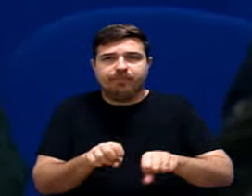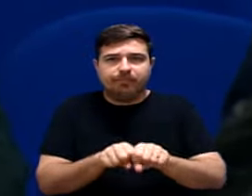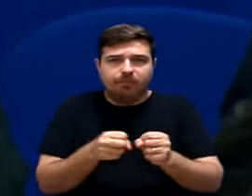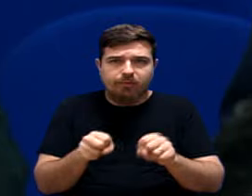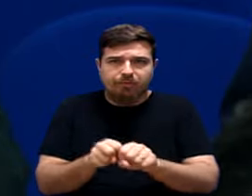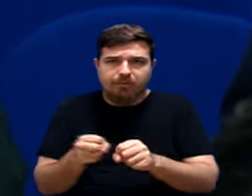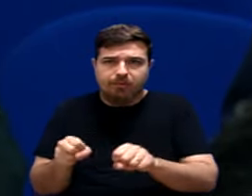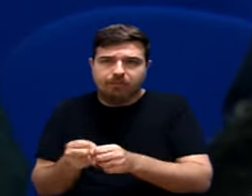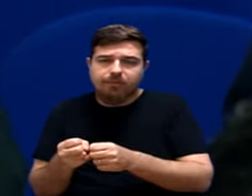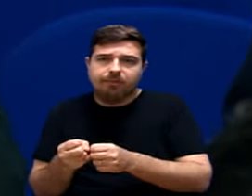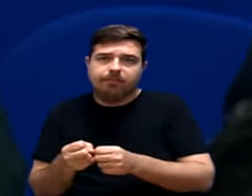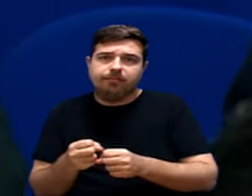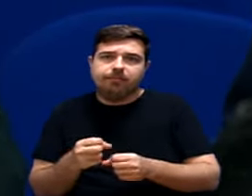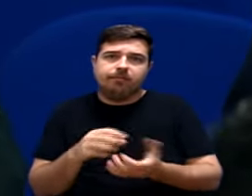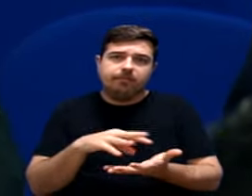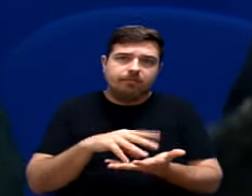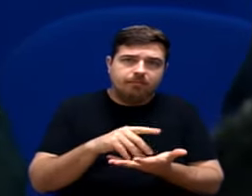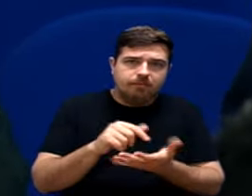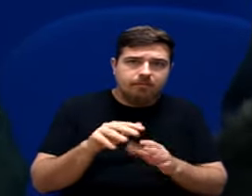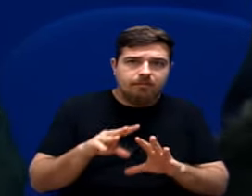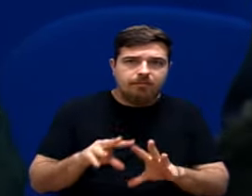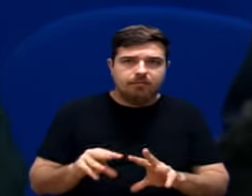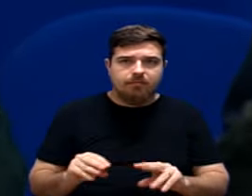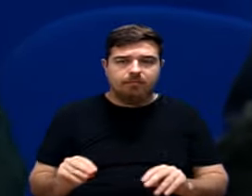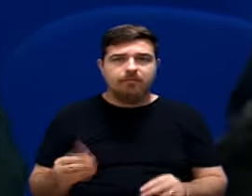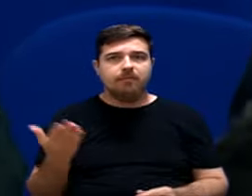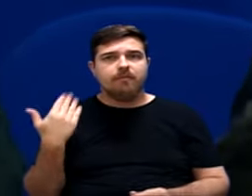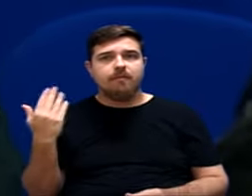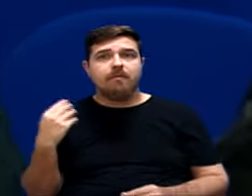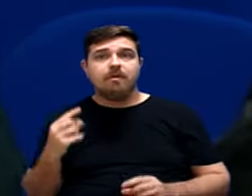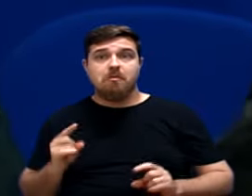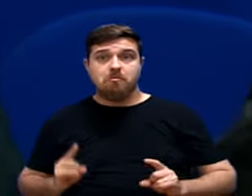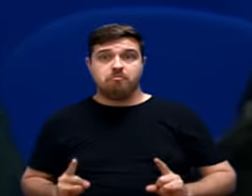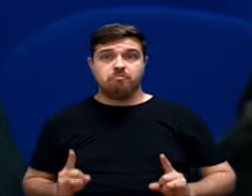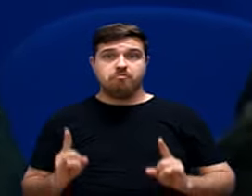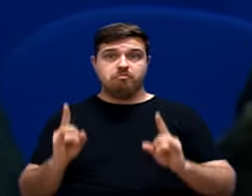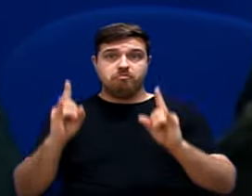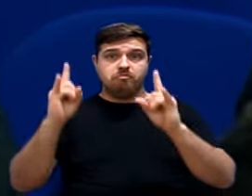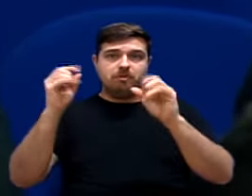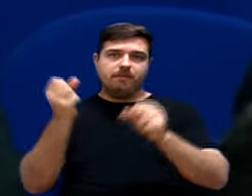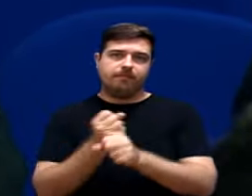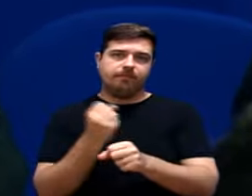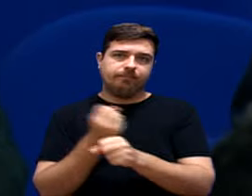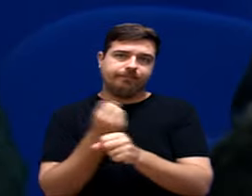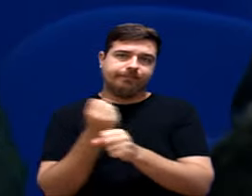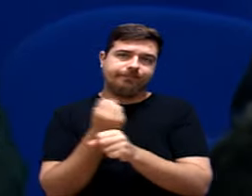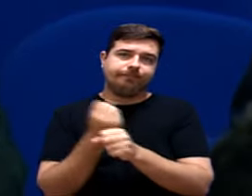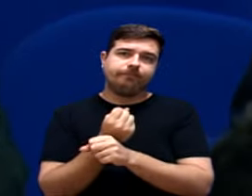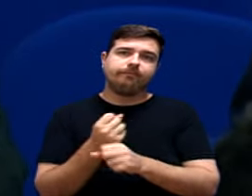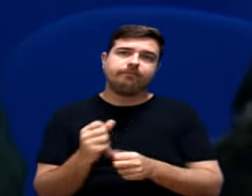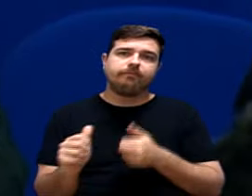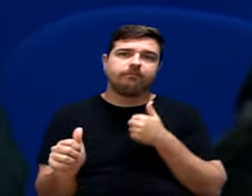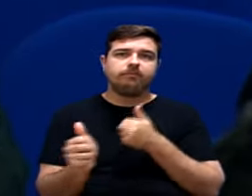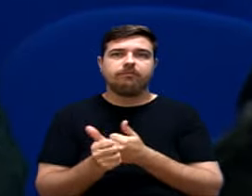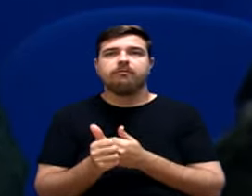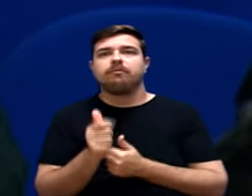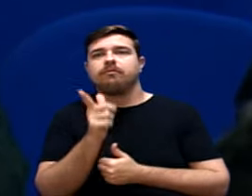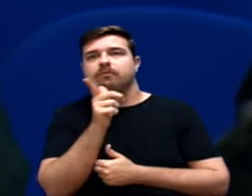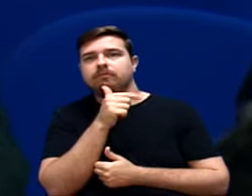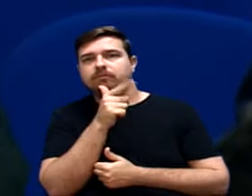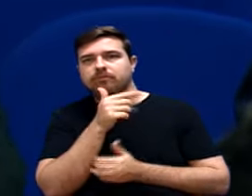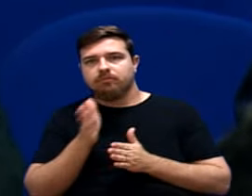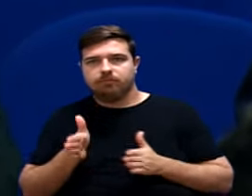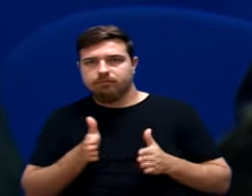inclusive nos últimos 10 anos foram construído prédios em cima do leito do Rio que tem ali canalizado